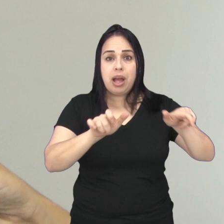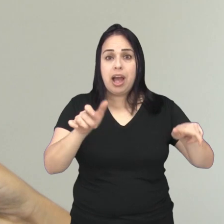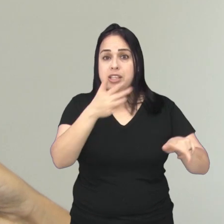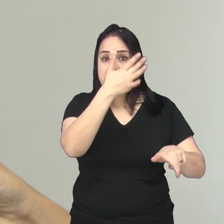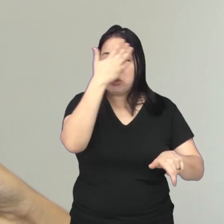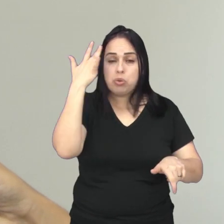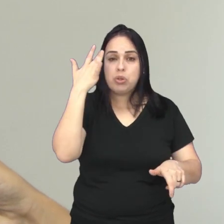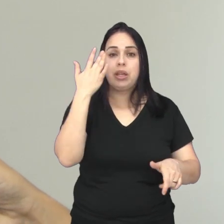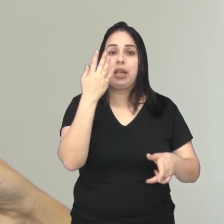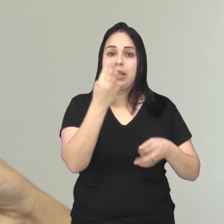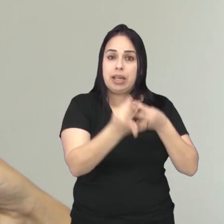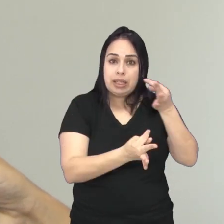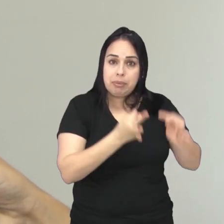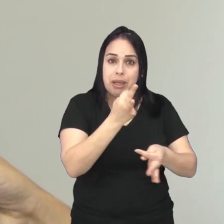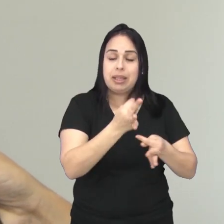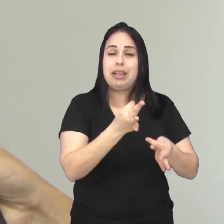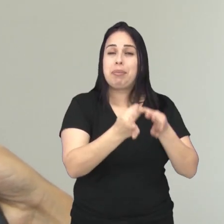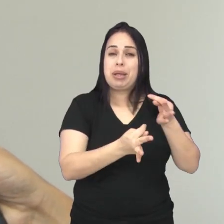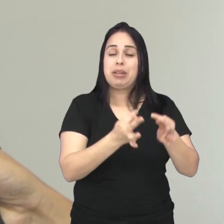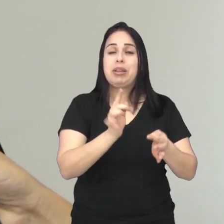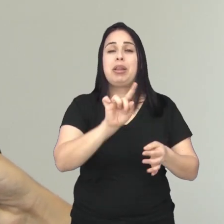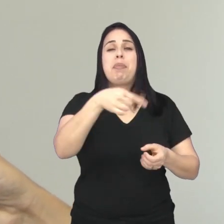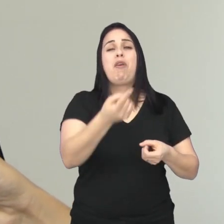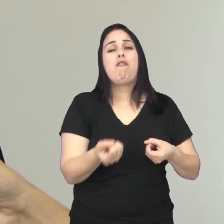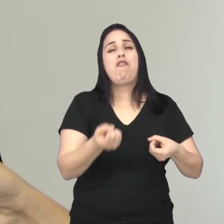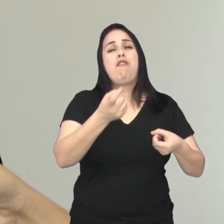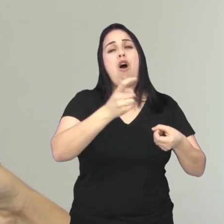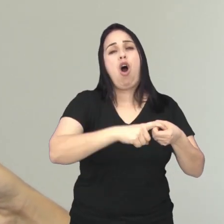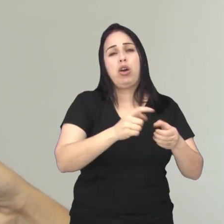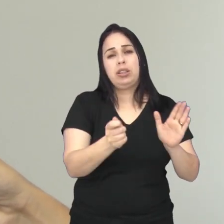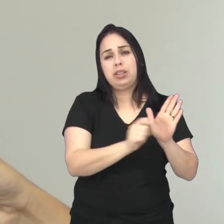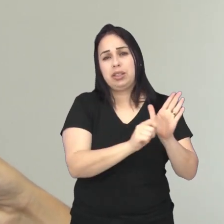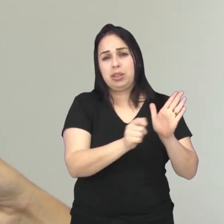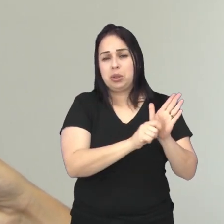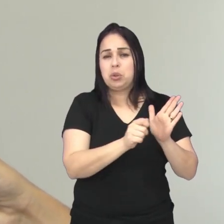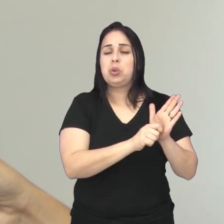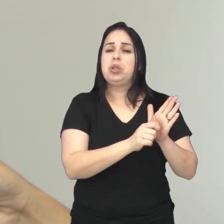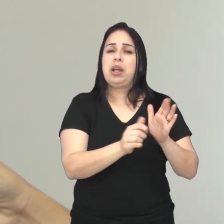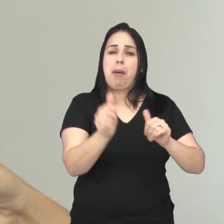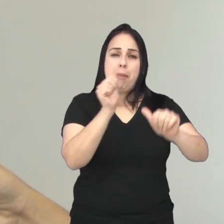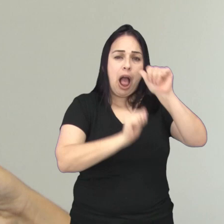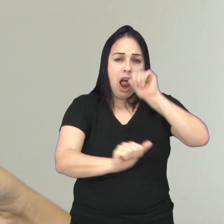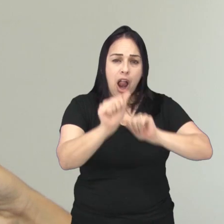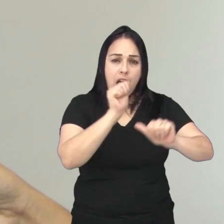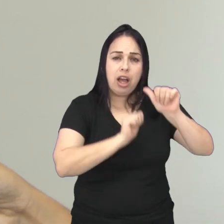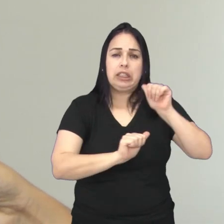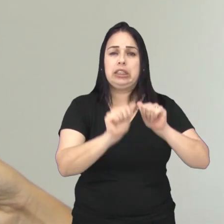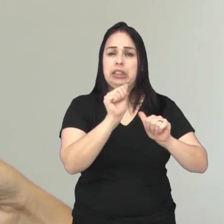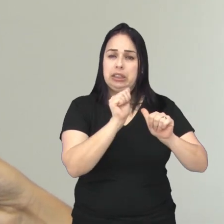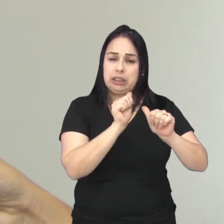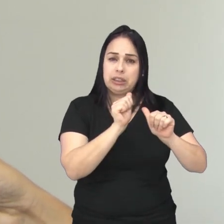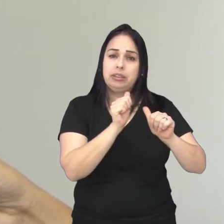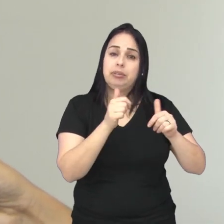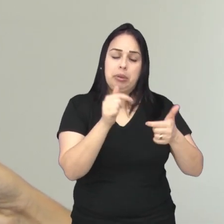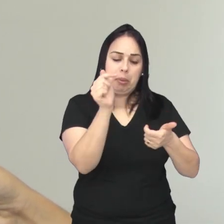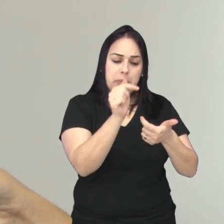pessoas que são tratadas e muitas vezes voltam para a dependência, para usar drogas,